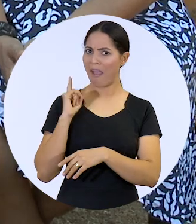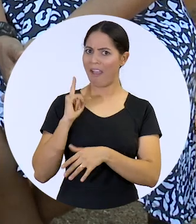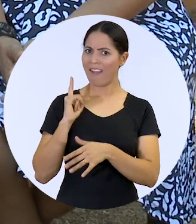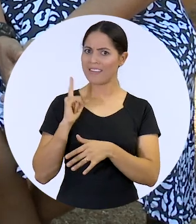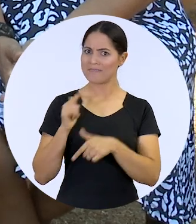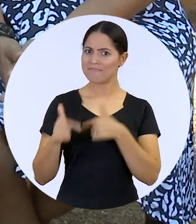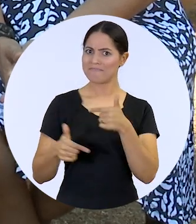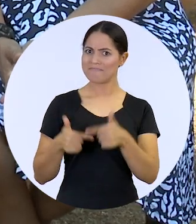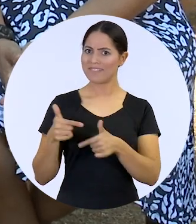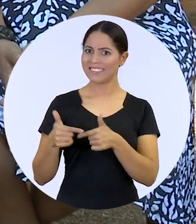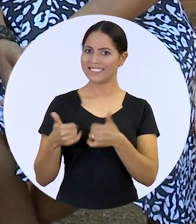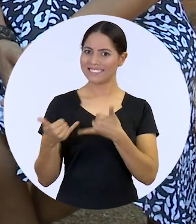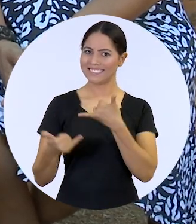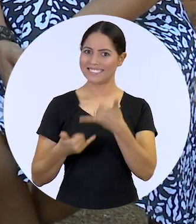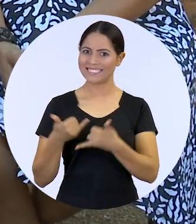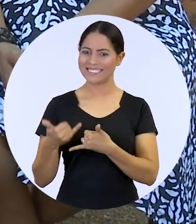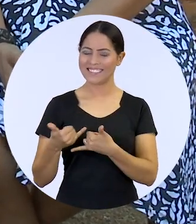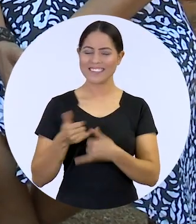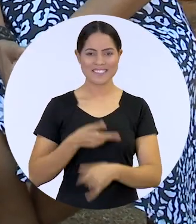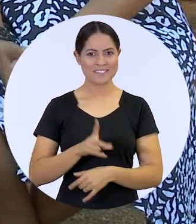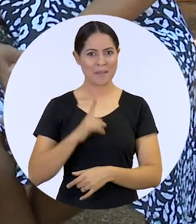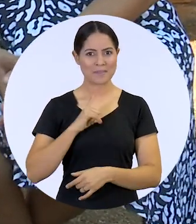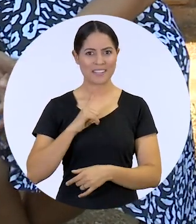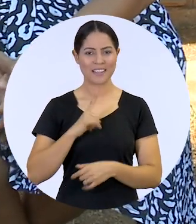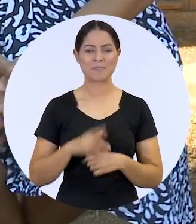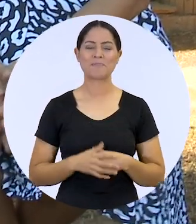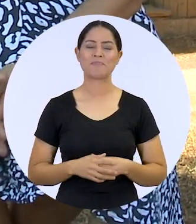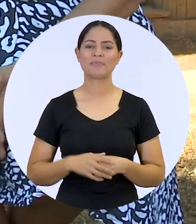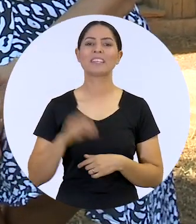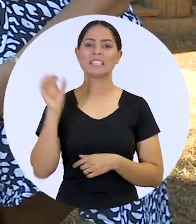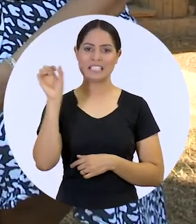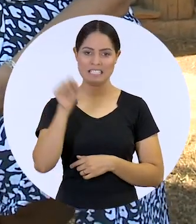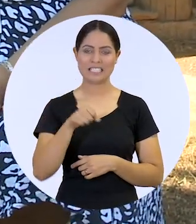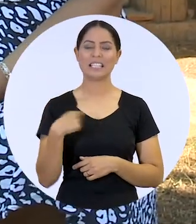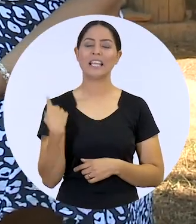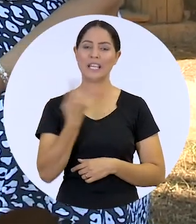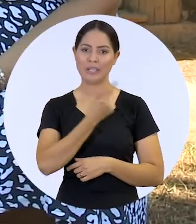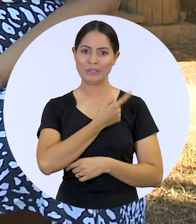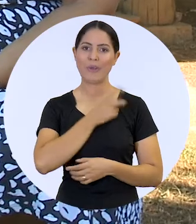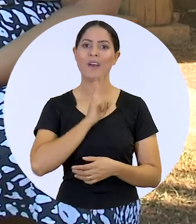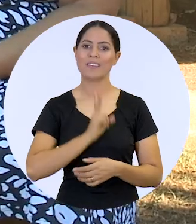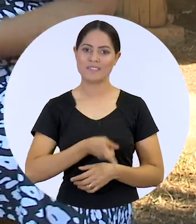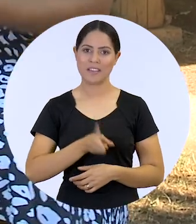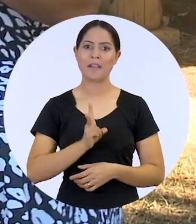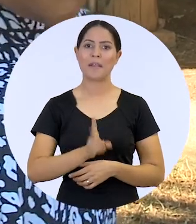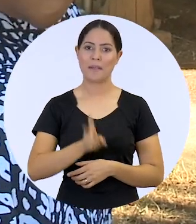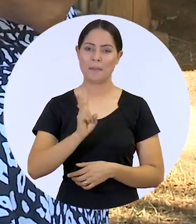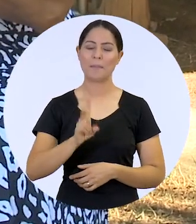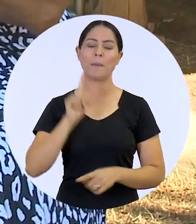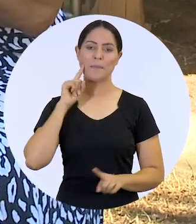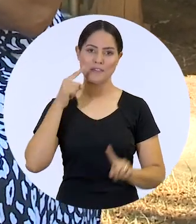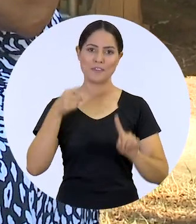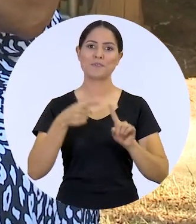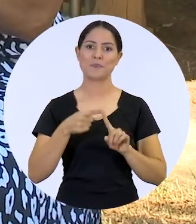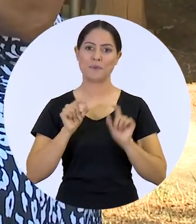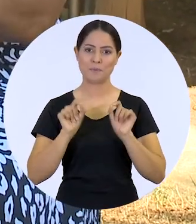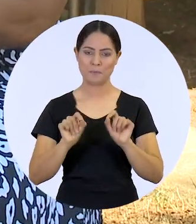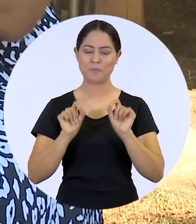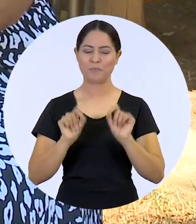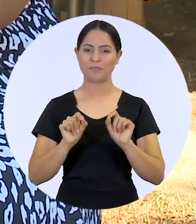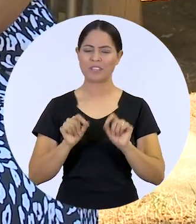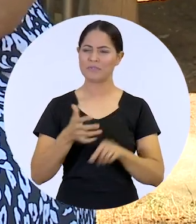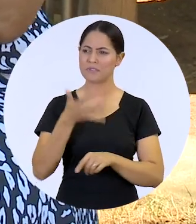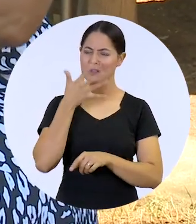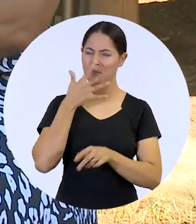tempo todo os idosos aqui estão ativos. A gente busca isso, né? Se vocês observar, nossos idosos